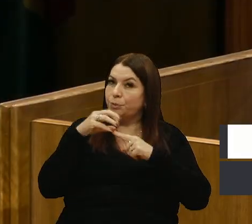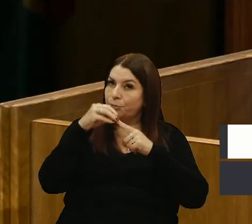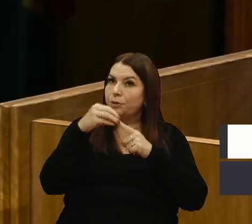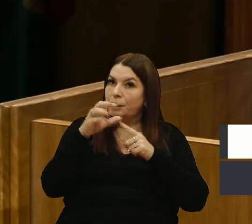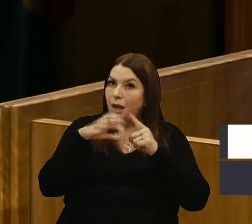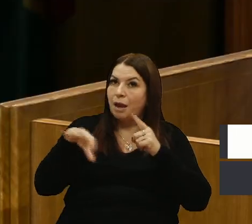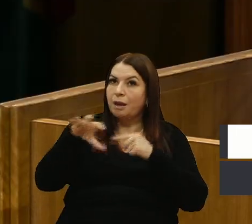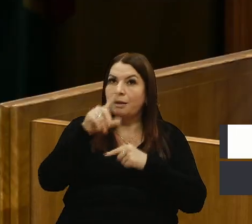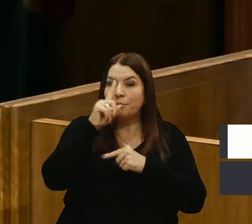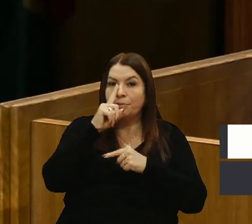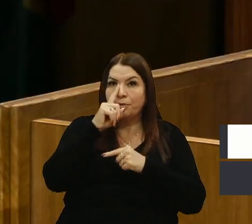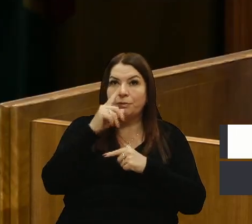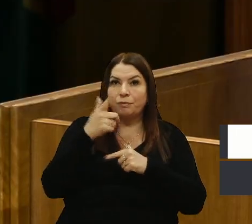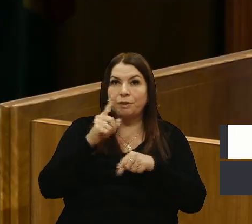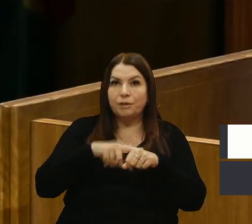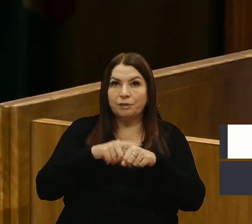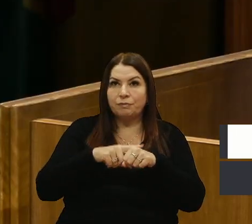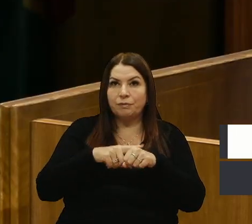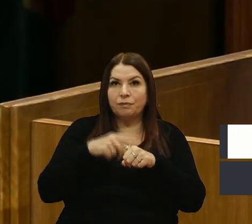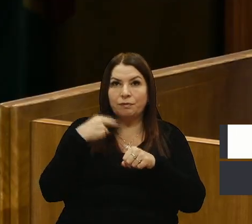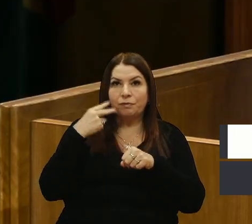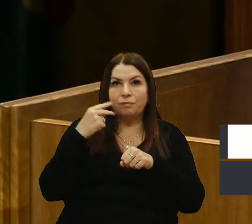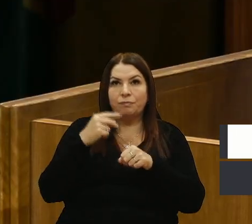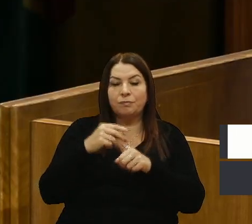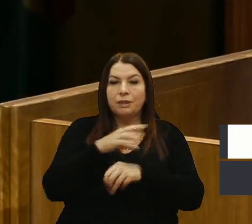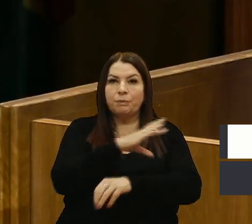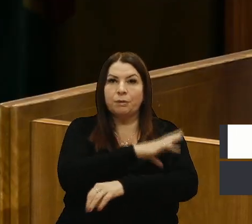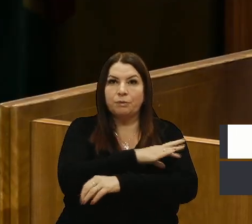áreas de risco. Desculpa, não vai dar tempo do à parte, vereador Capitão